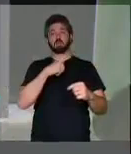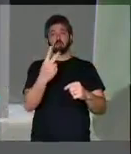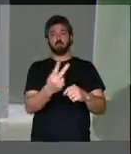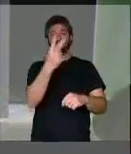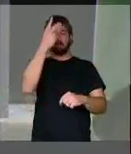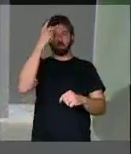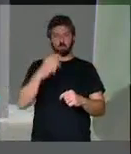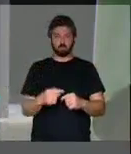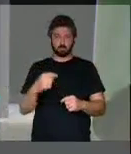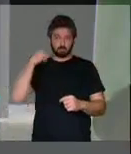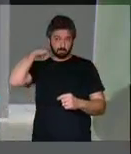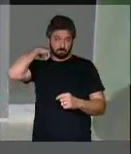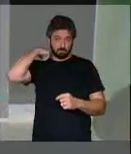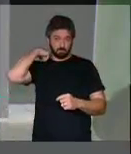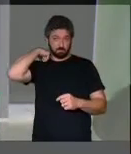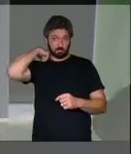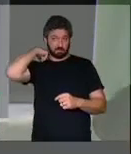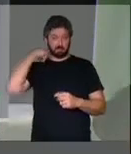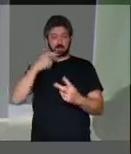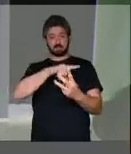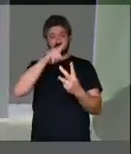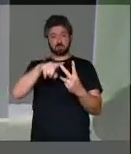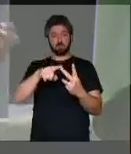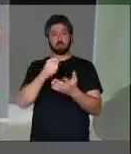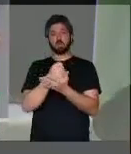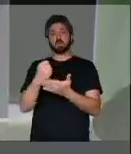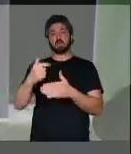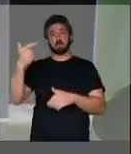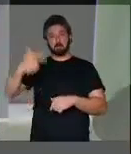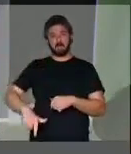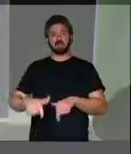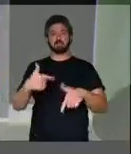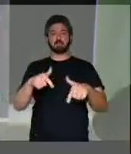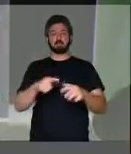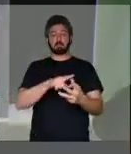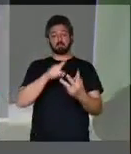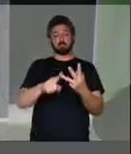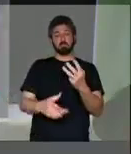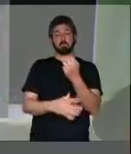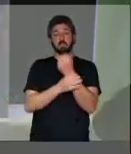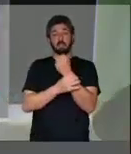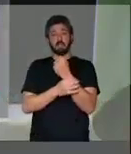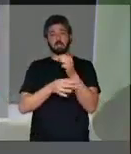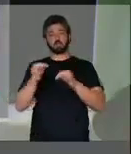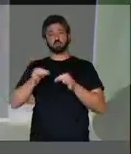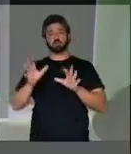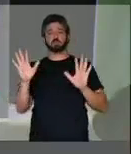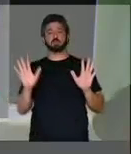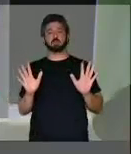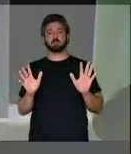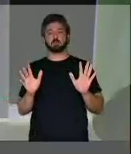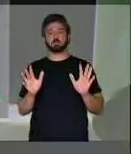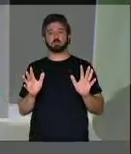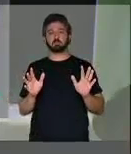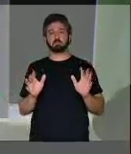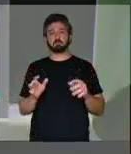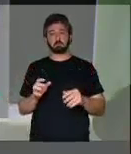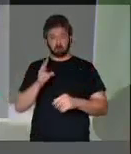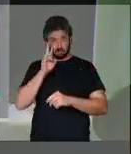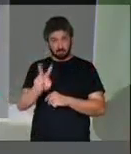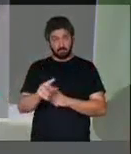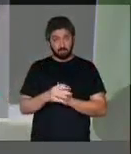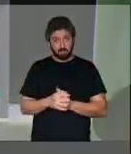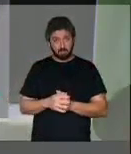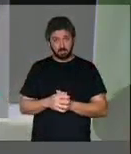teria um valor. A segunda, de gerar empregos. E a terceira, de garantir segurança jurídica, nós não estamos